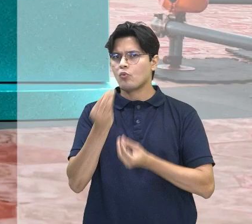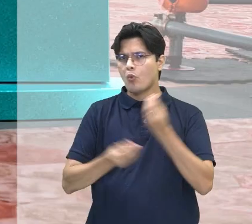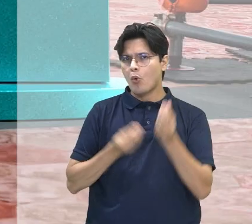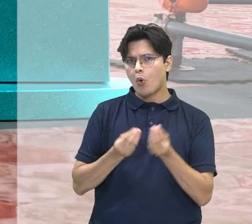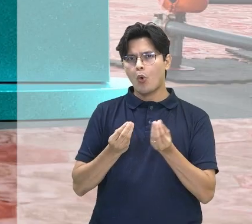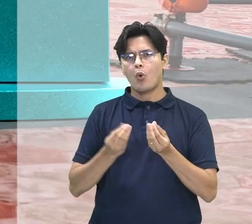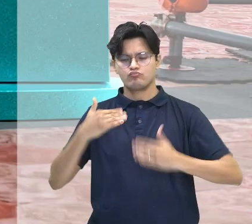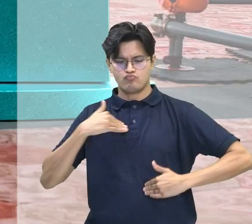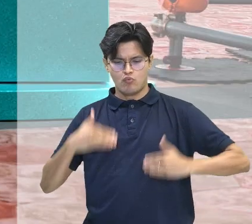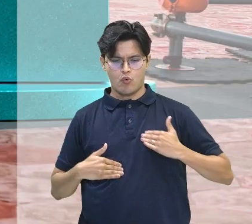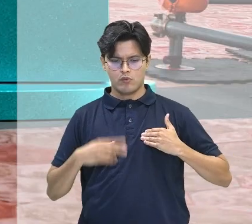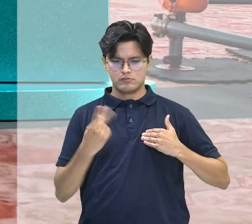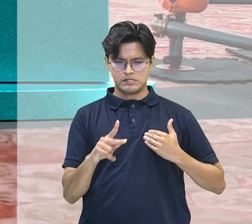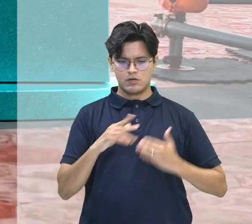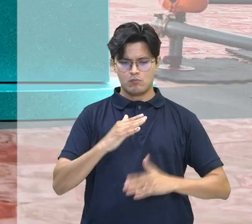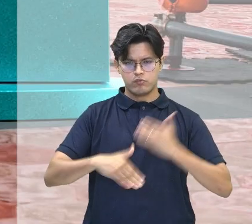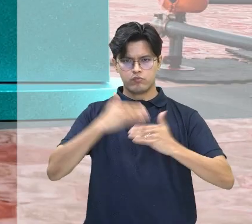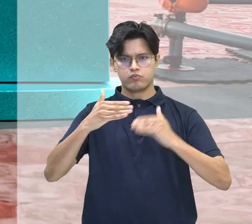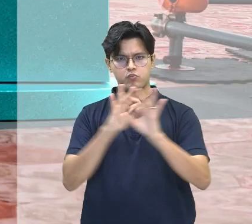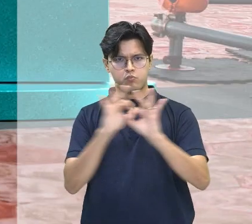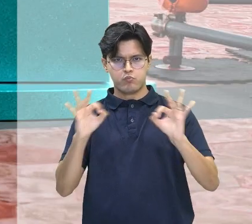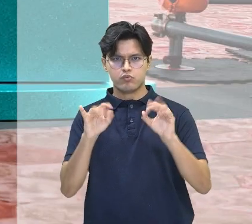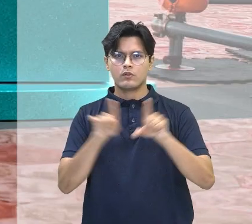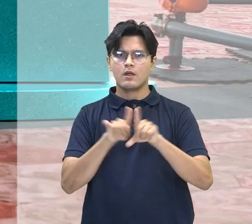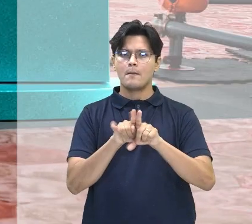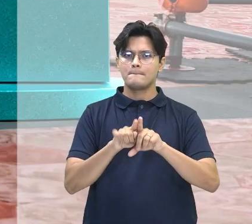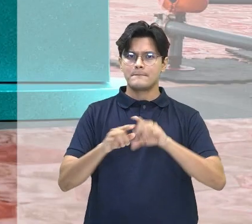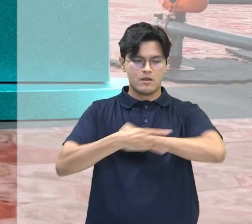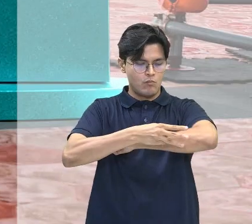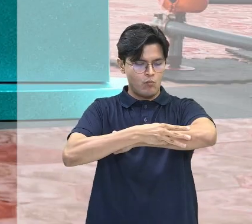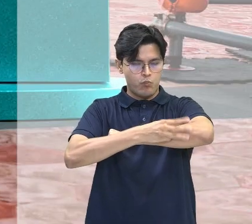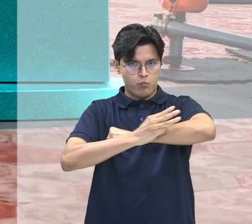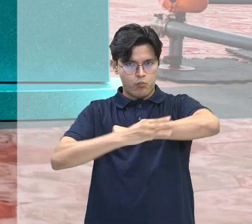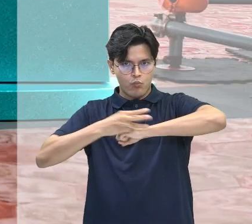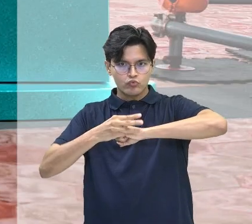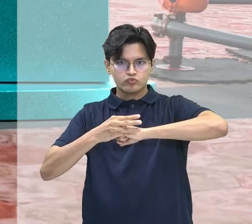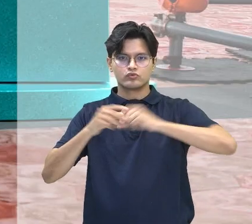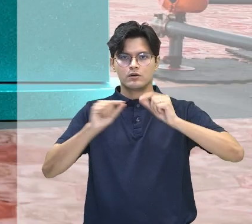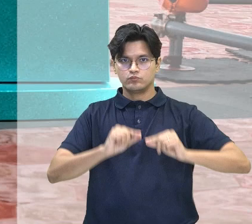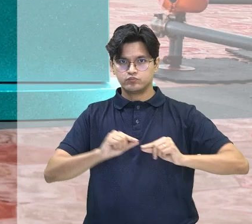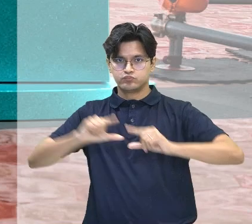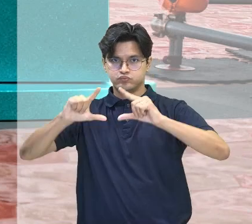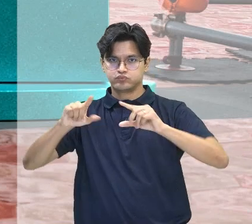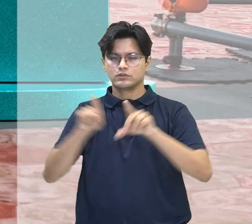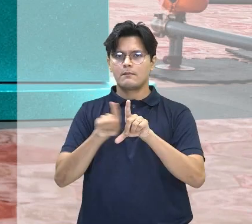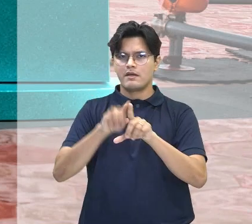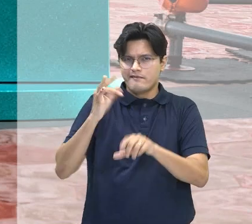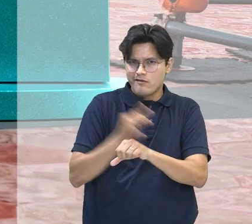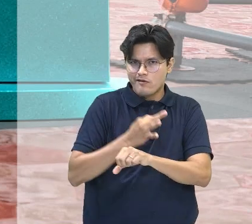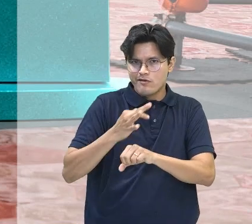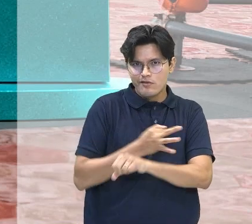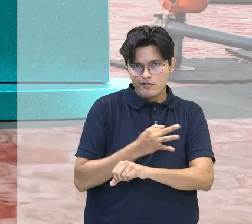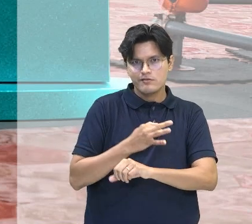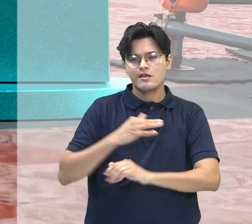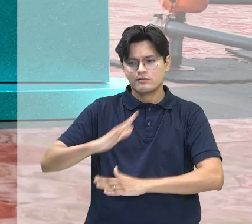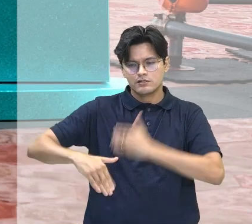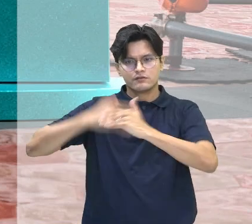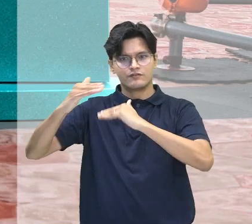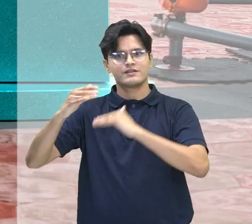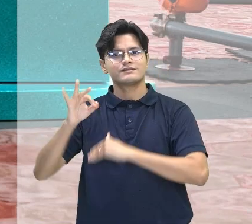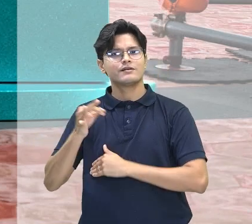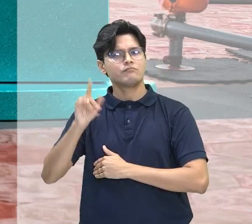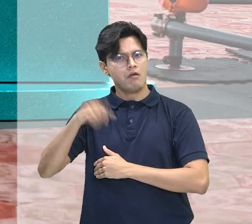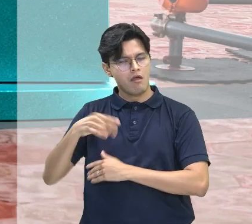fortalecer consequentemente a musculatura e aumentar a resistência, que são requisitos ali importantíssimos para a realização dessa